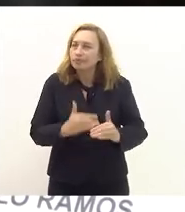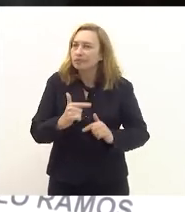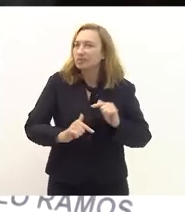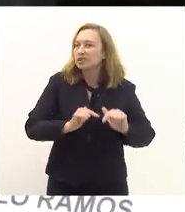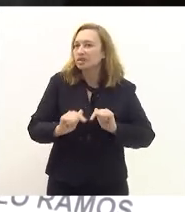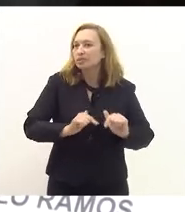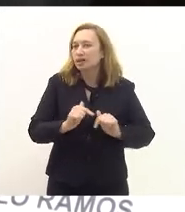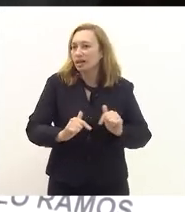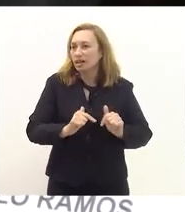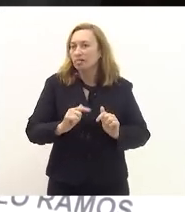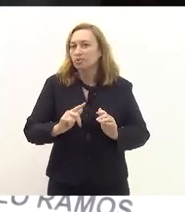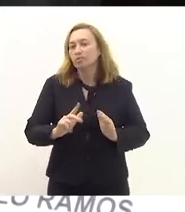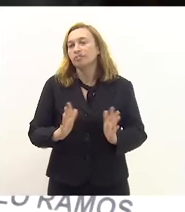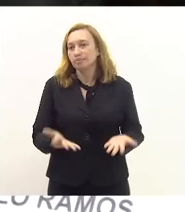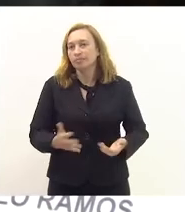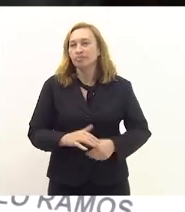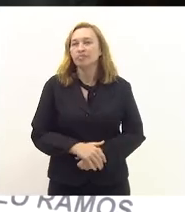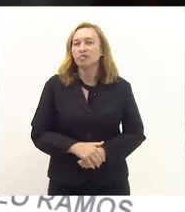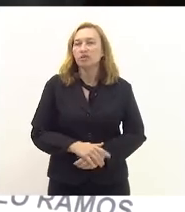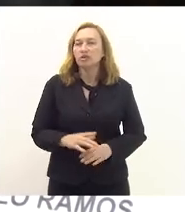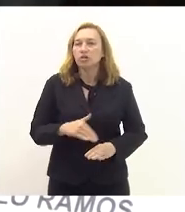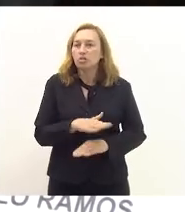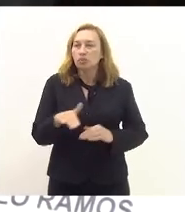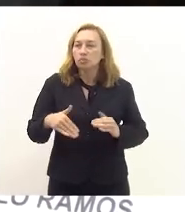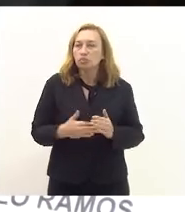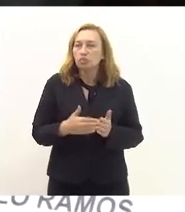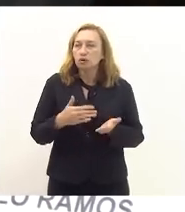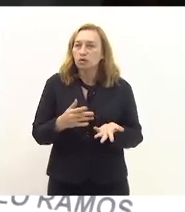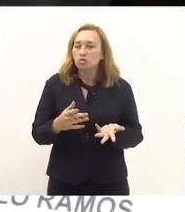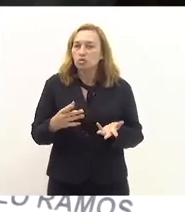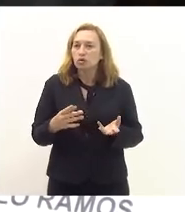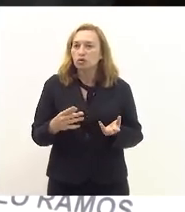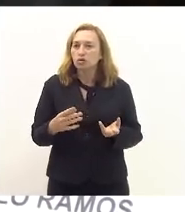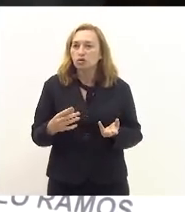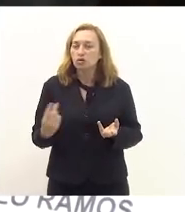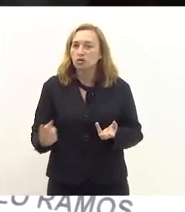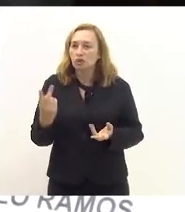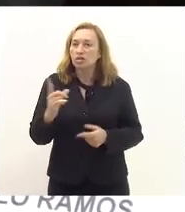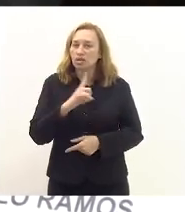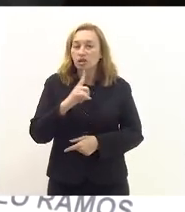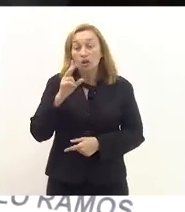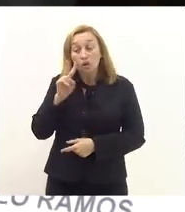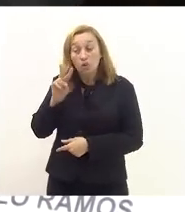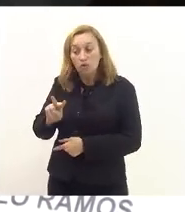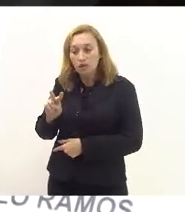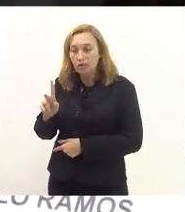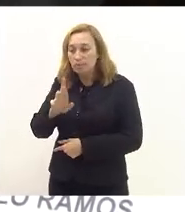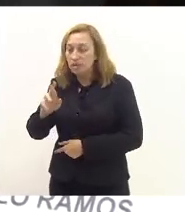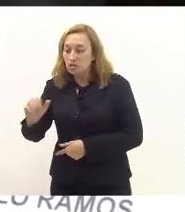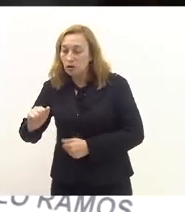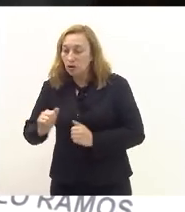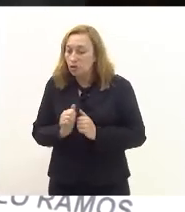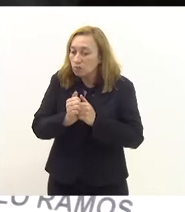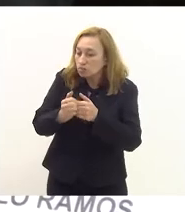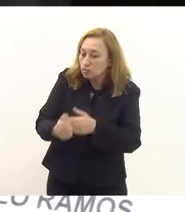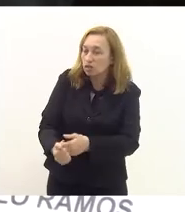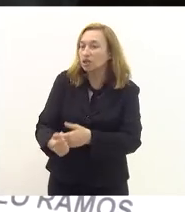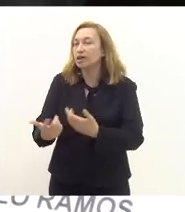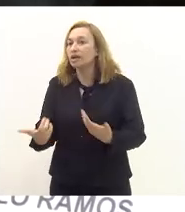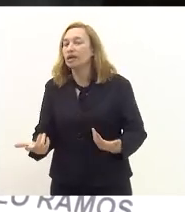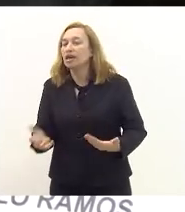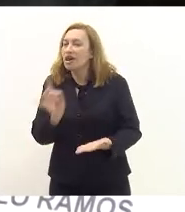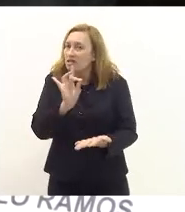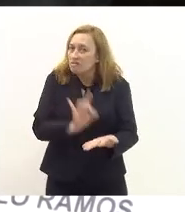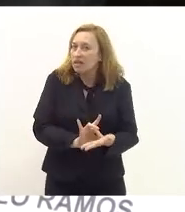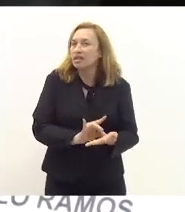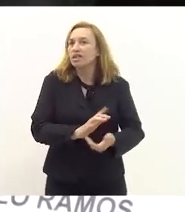politicamente com isso. E, diante de todos os princípios que eu tive, que eu vi o Brizola conduzir, eu vi que o Brizola